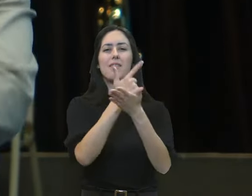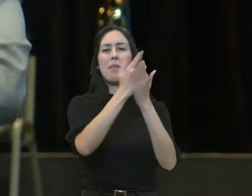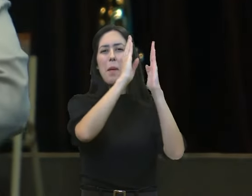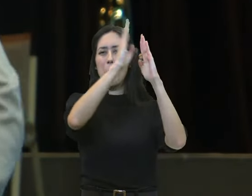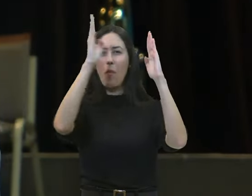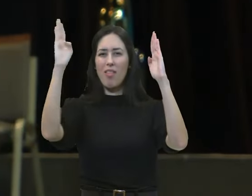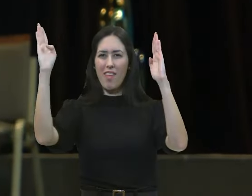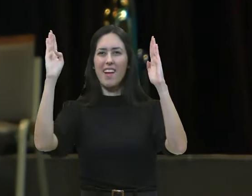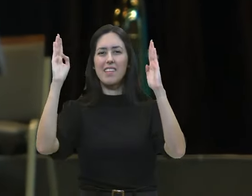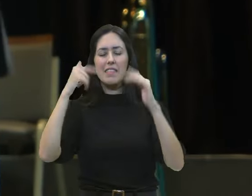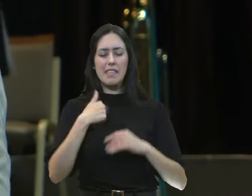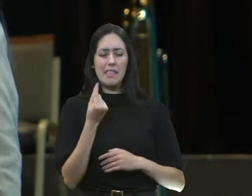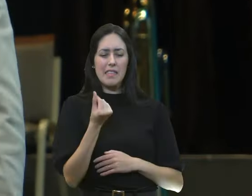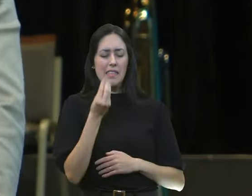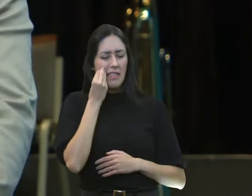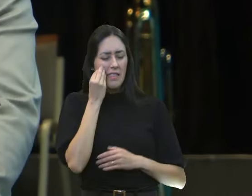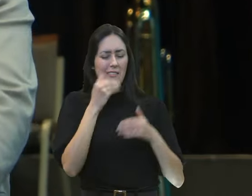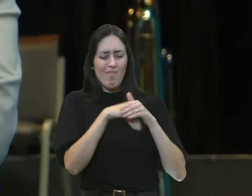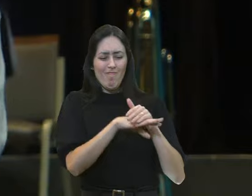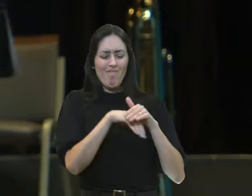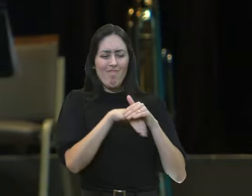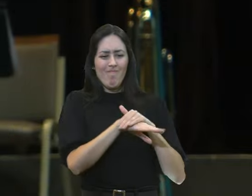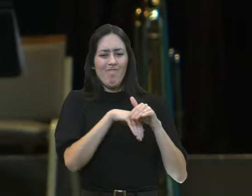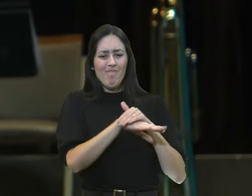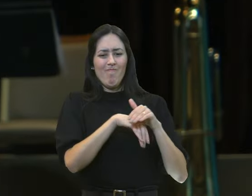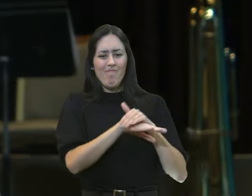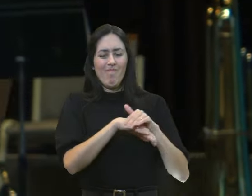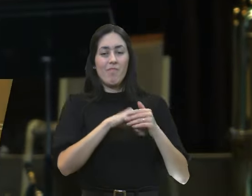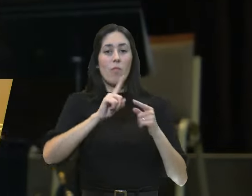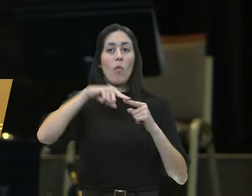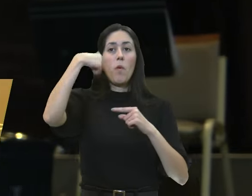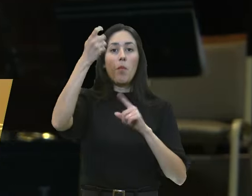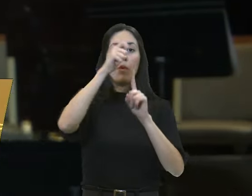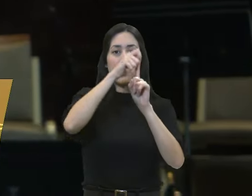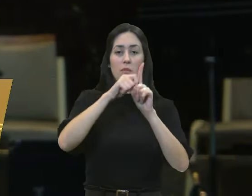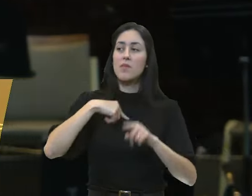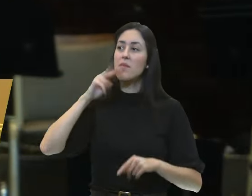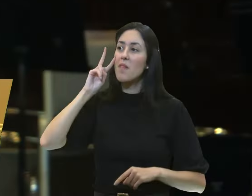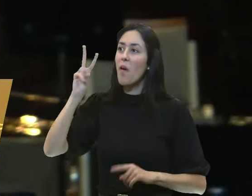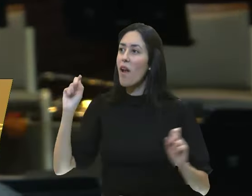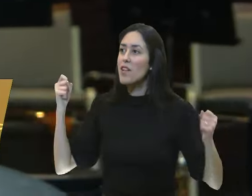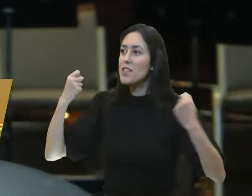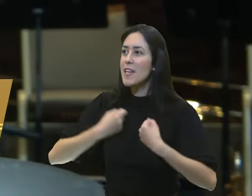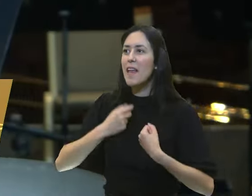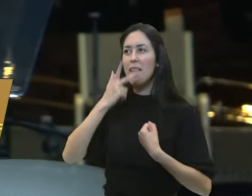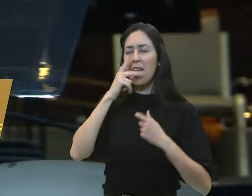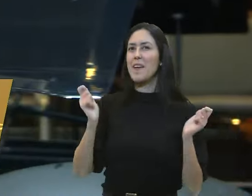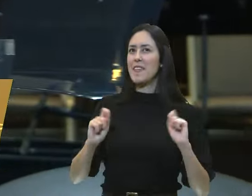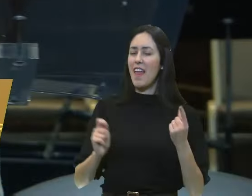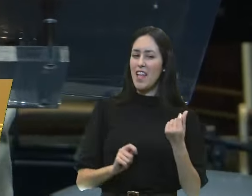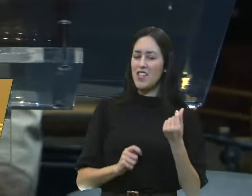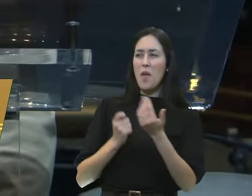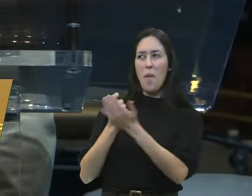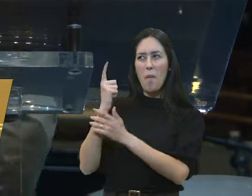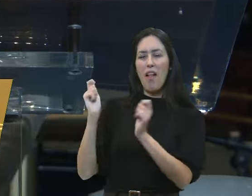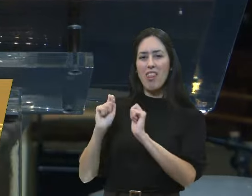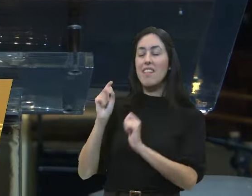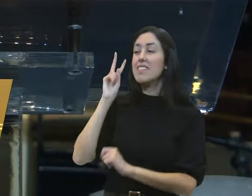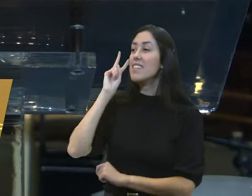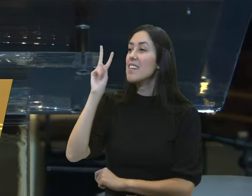vou reunir meu dinheirinho aqui. Aí fui no próximo mês lá, olhei, falei, agora acho que vai dar para comprar. Ela tinha subido de